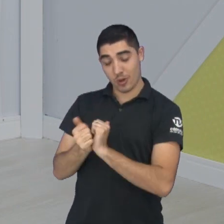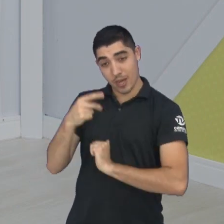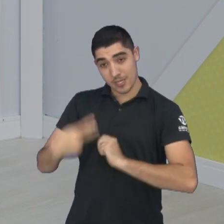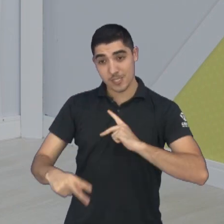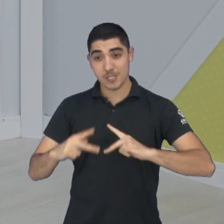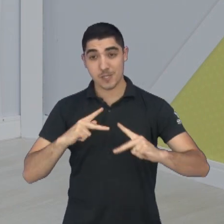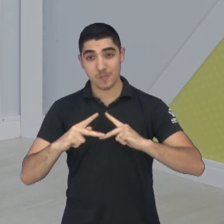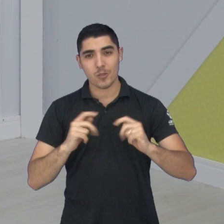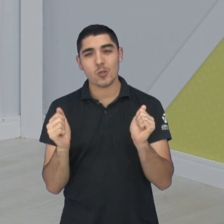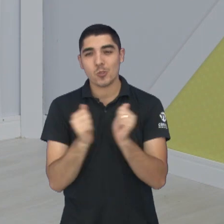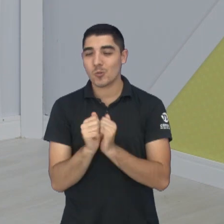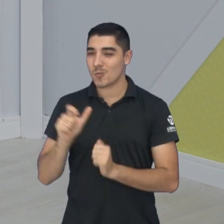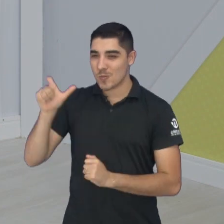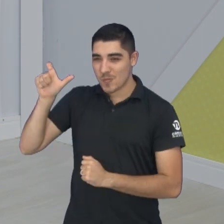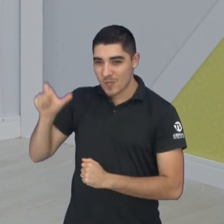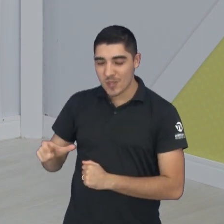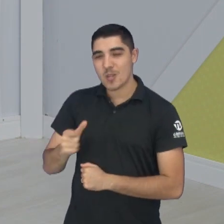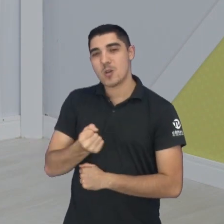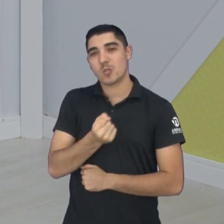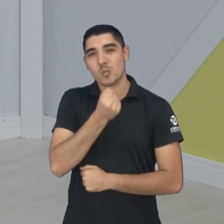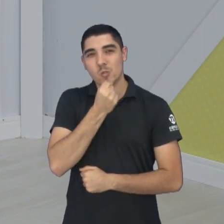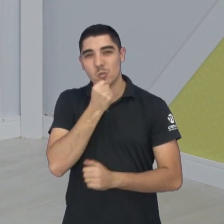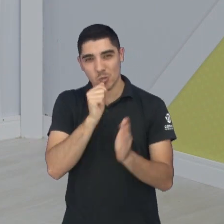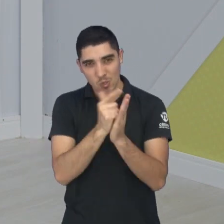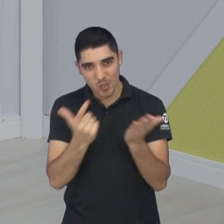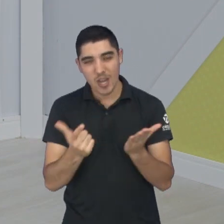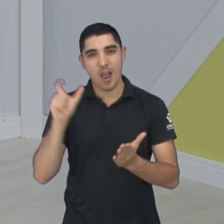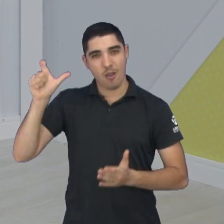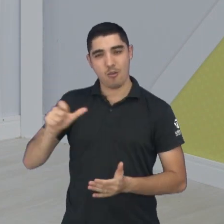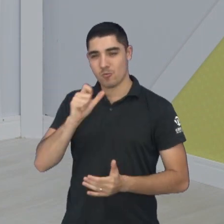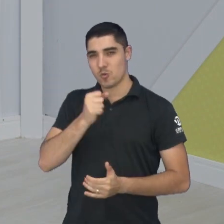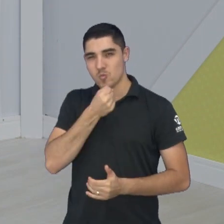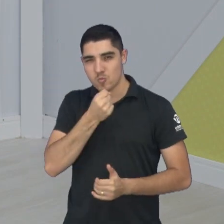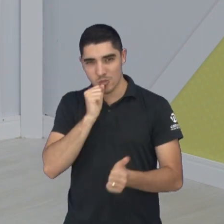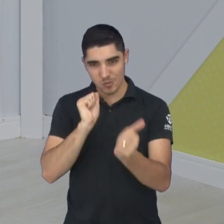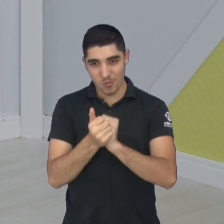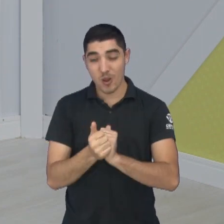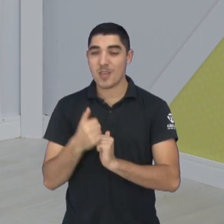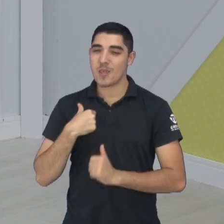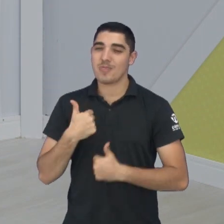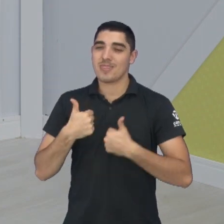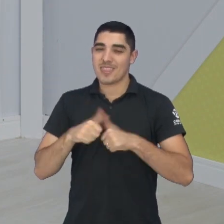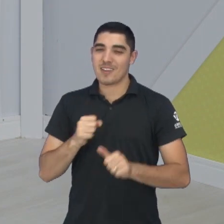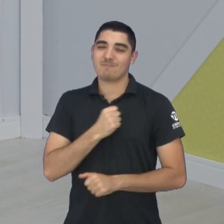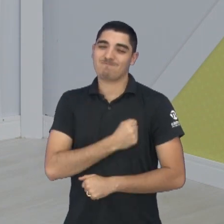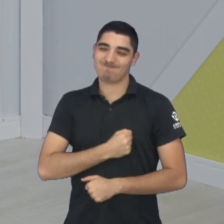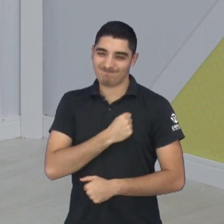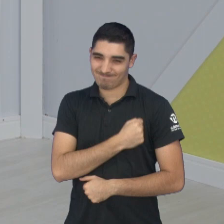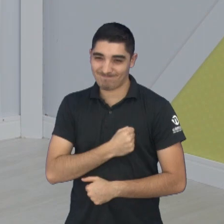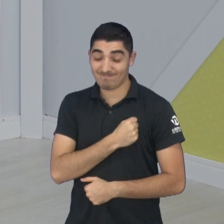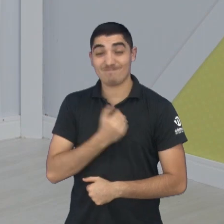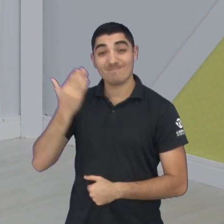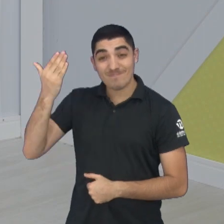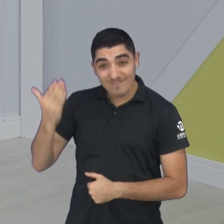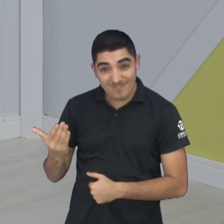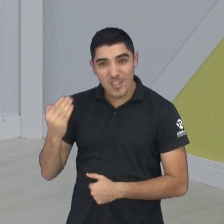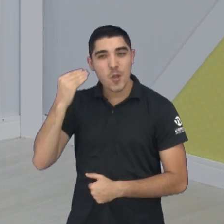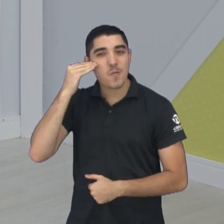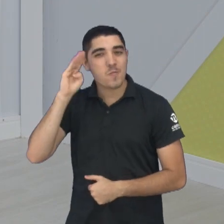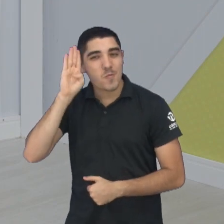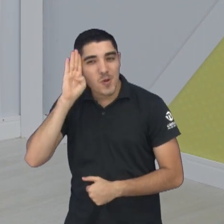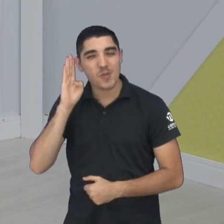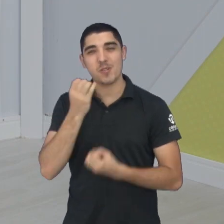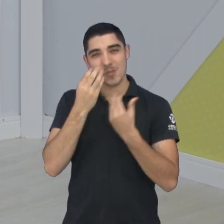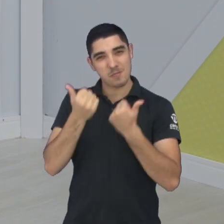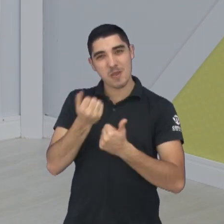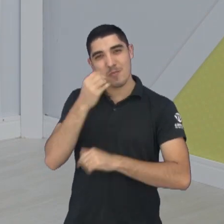nossa cidade. Aqui comigo ele, jornalista, repórter esportivo. Eu estava com saudade dele. O nosso querido Bruno Castilho.